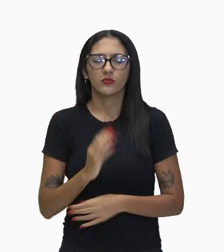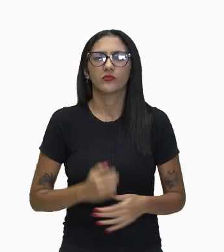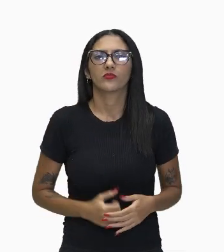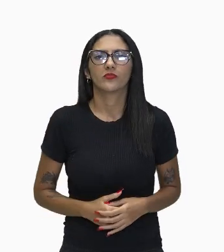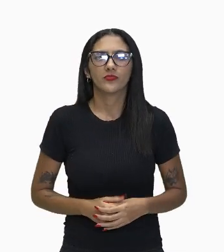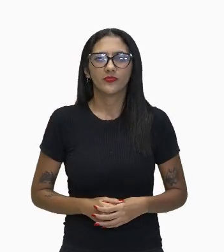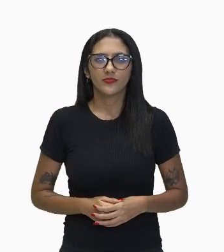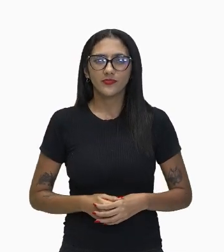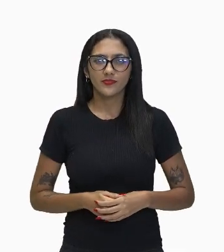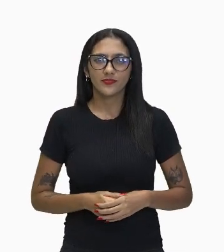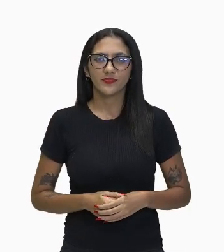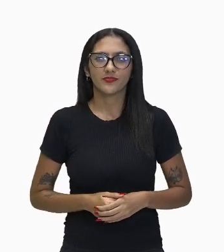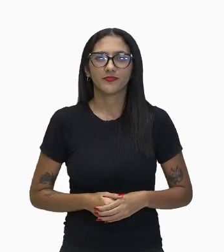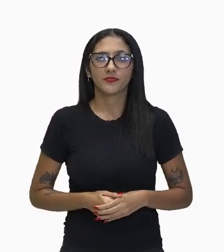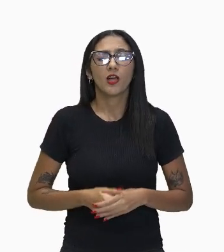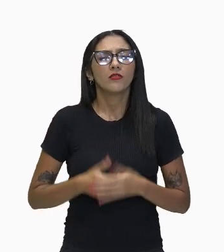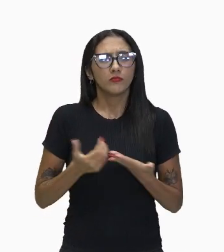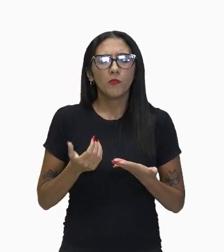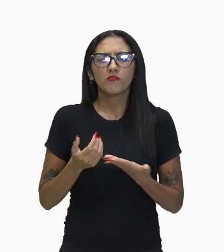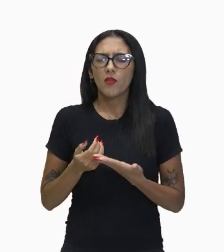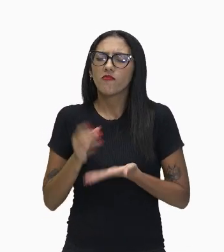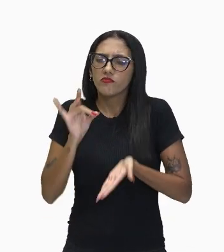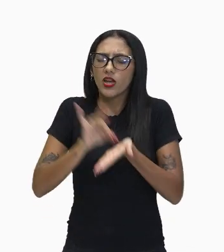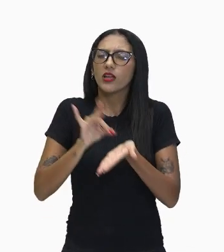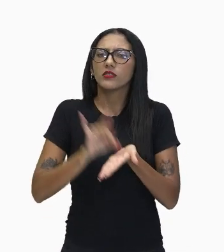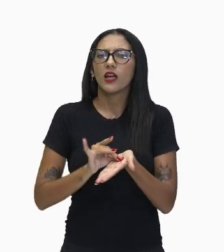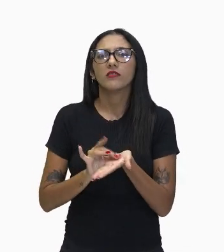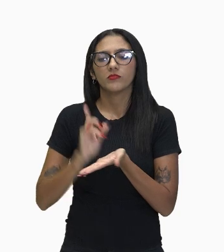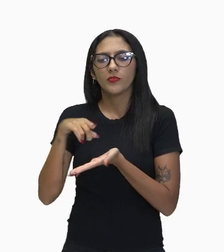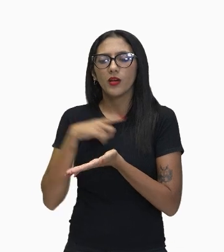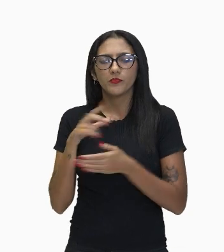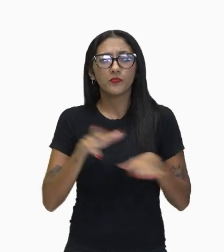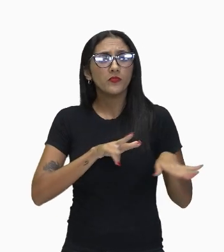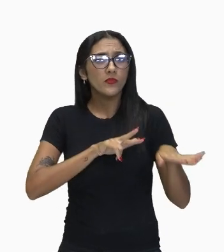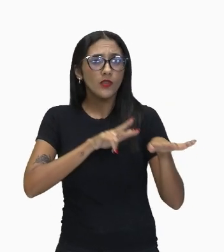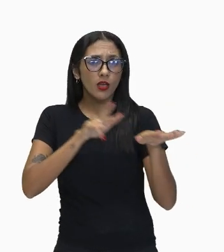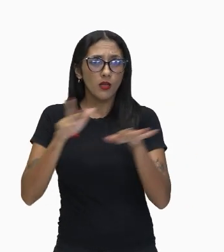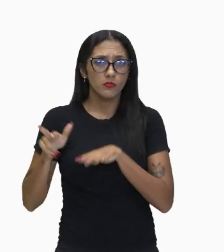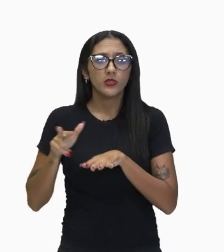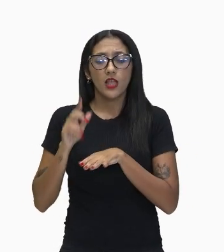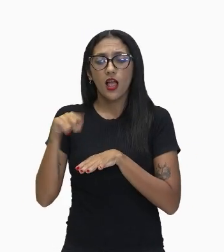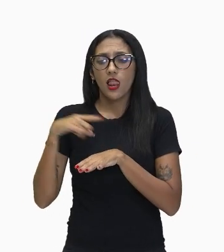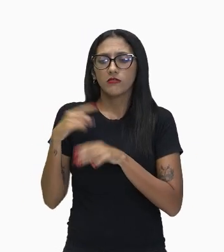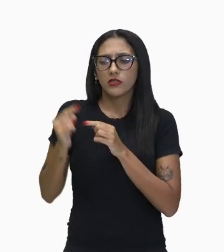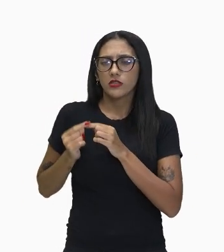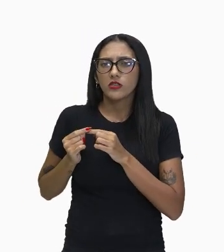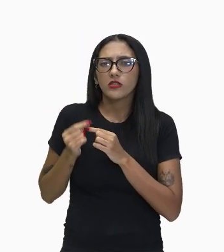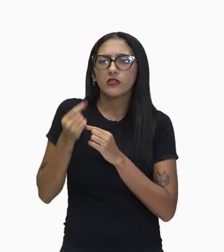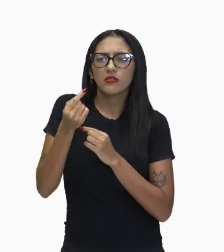vejam, de fato, este evento é o evento a partir do qual,